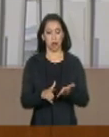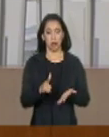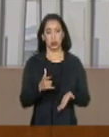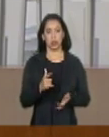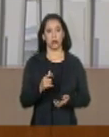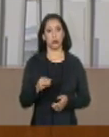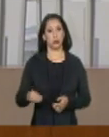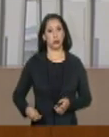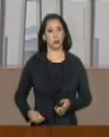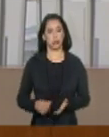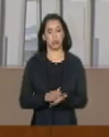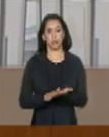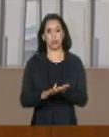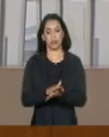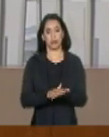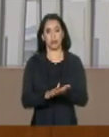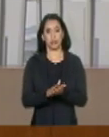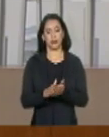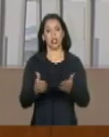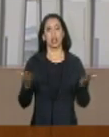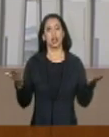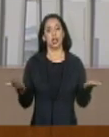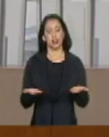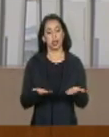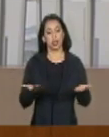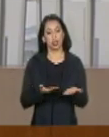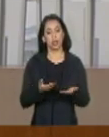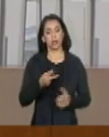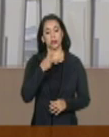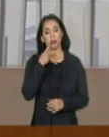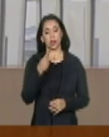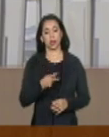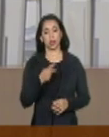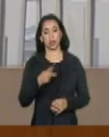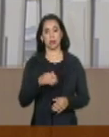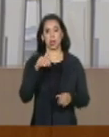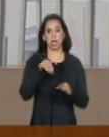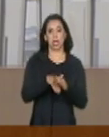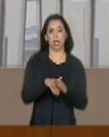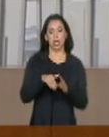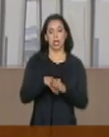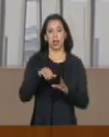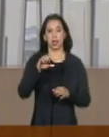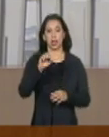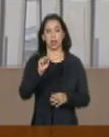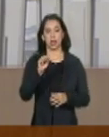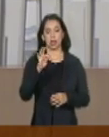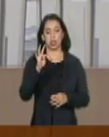pegando, é até hoje, nós nos referimos, seja no eleitoral, seja